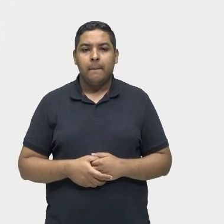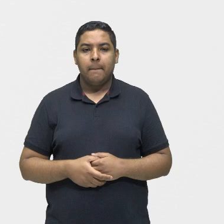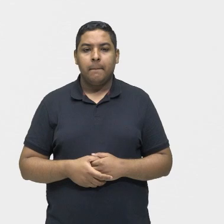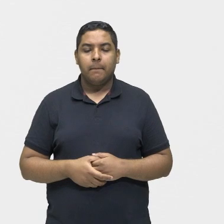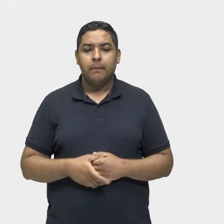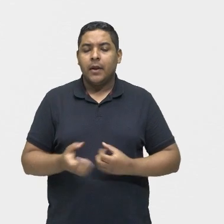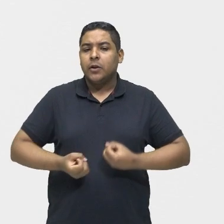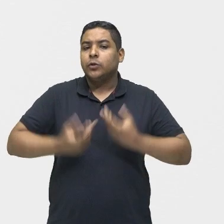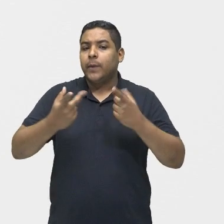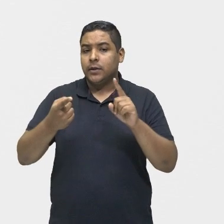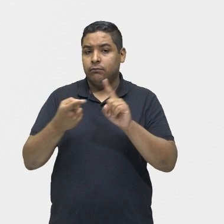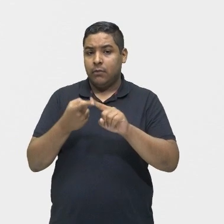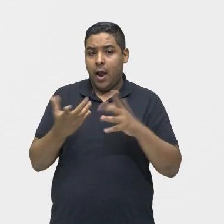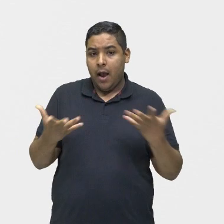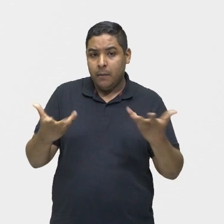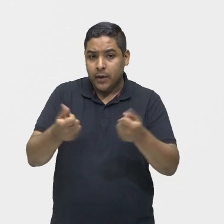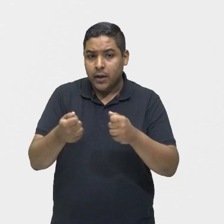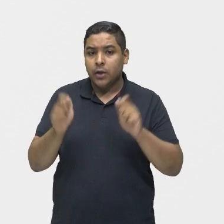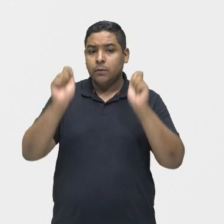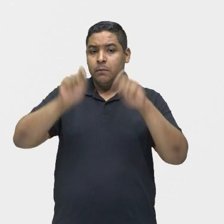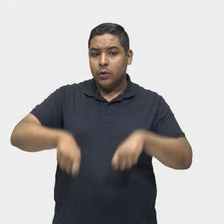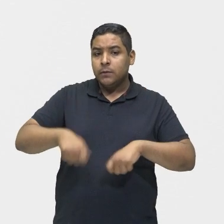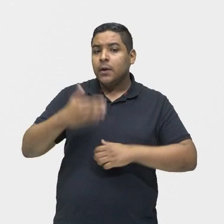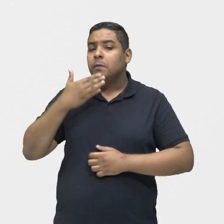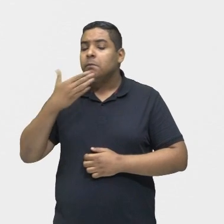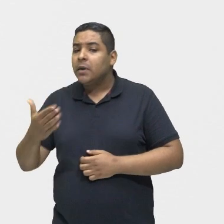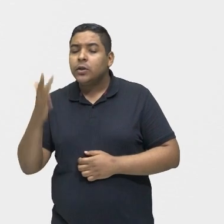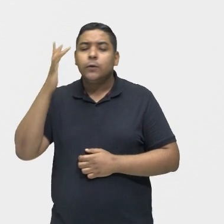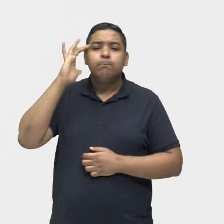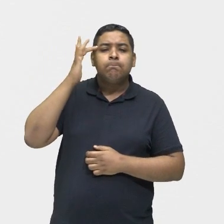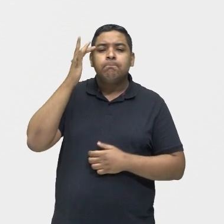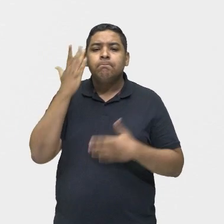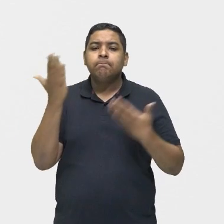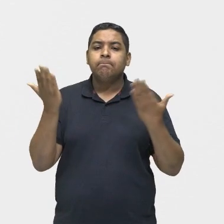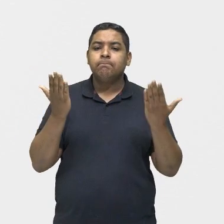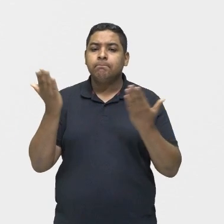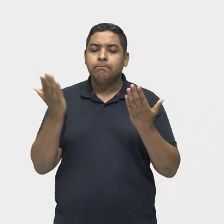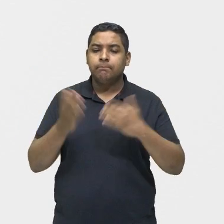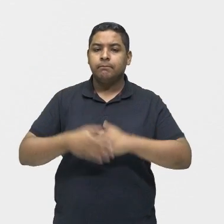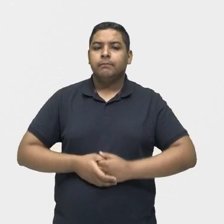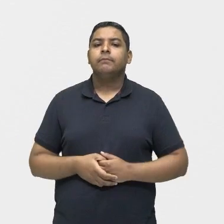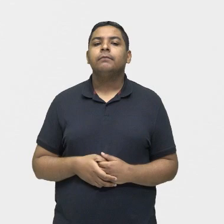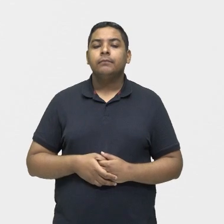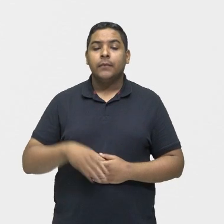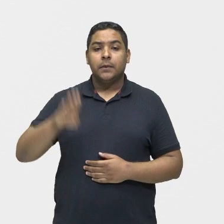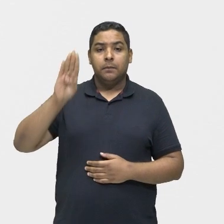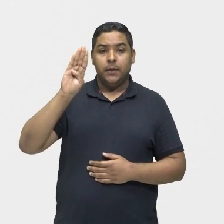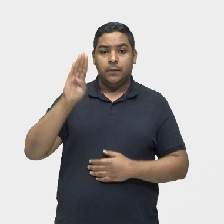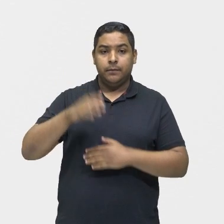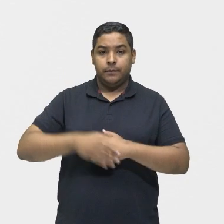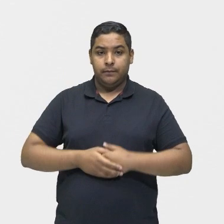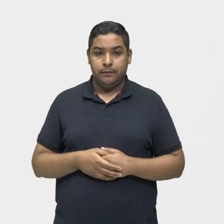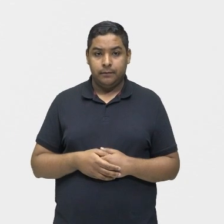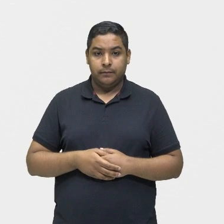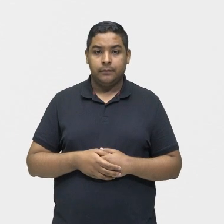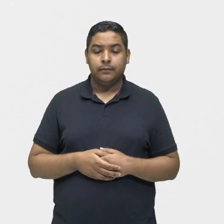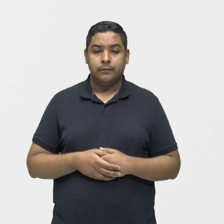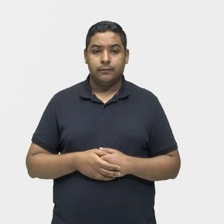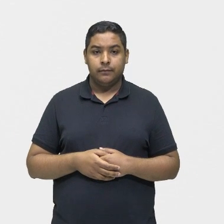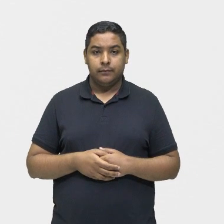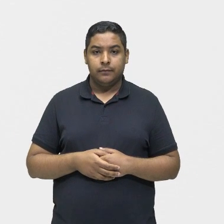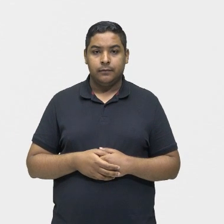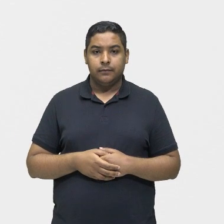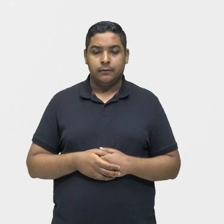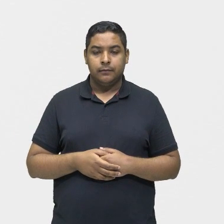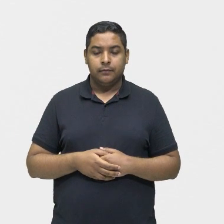Ele, né, expressa habilidade, possibilidade, pedido, dedução. Aí a outra, letra B, letter B. Could